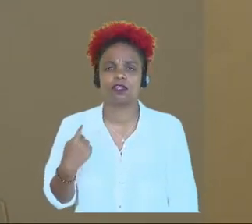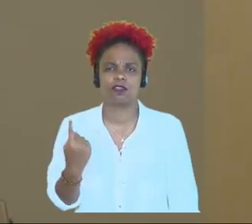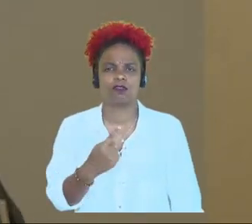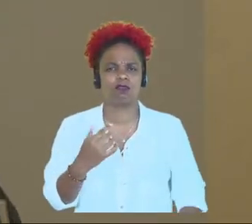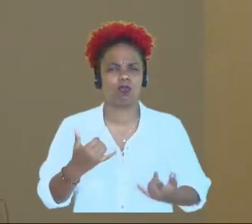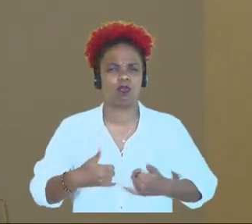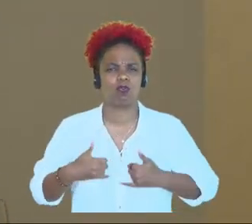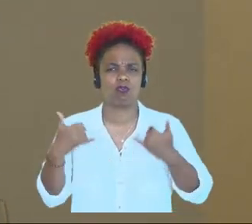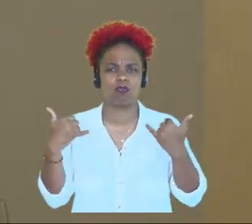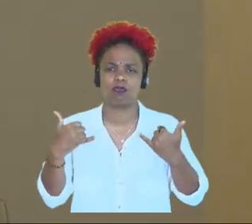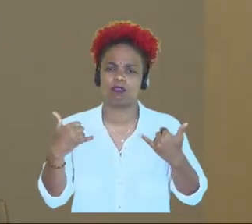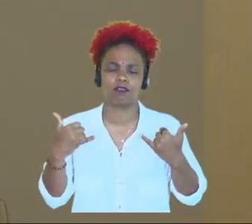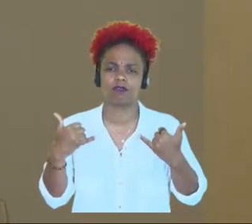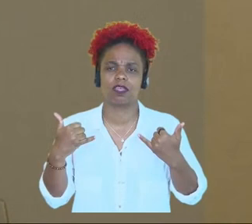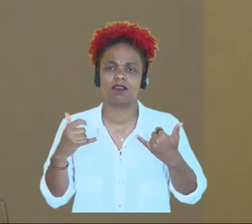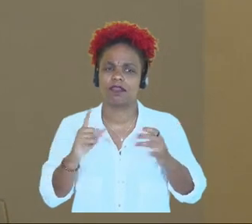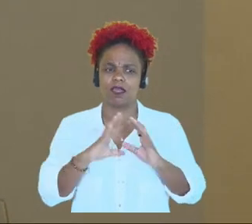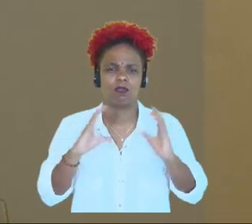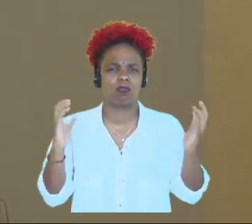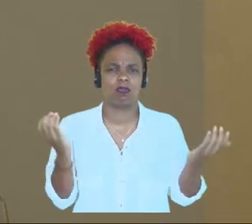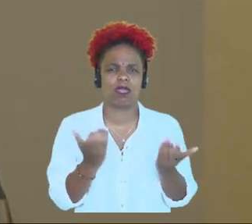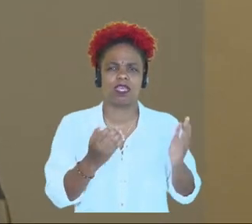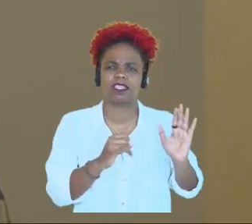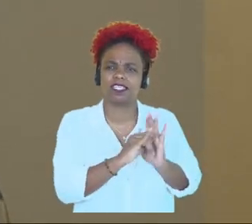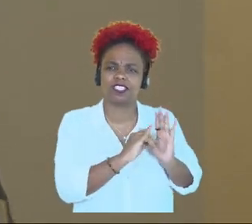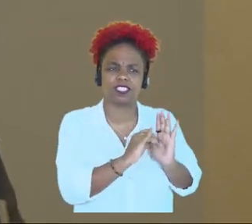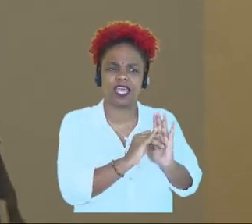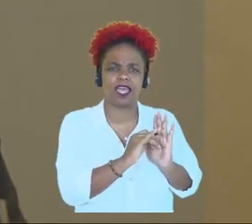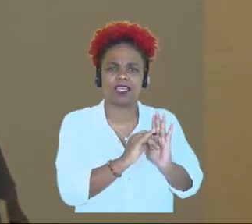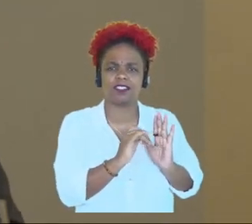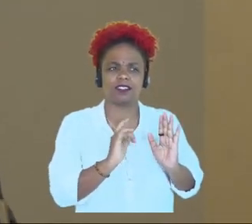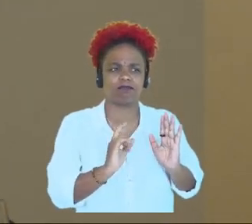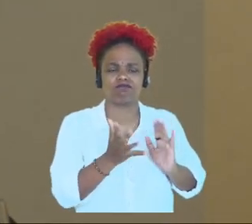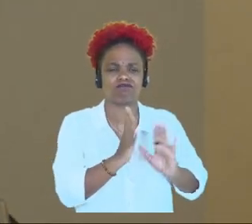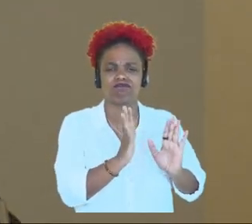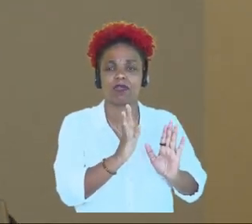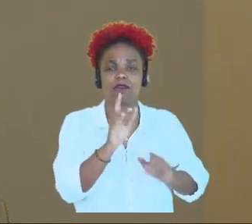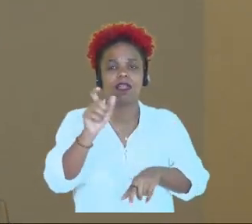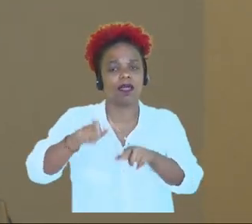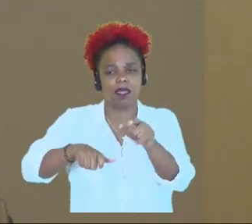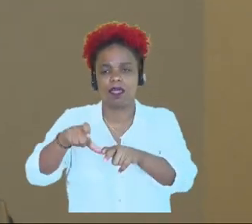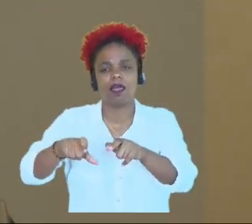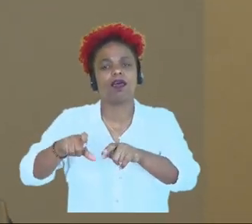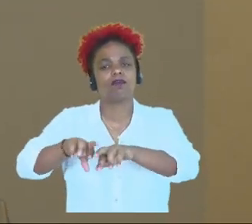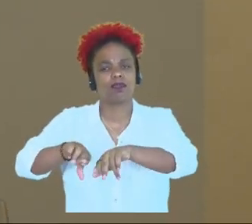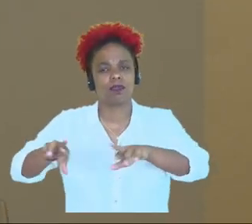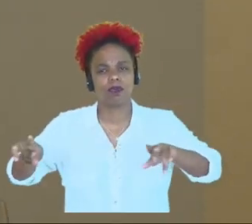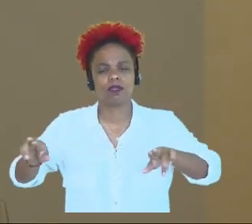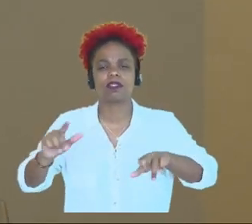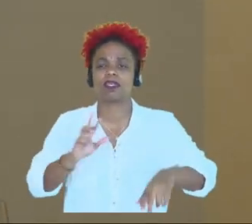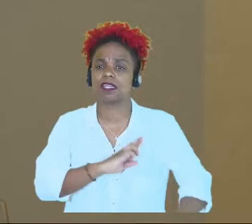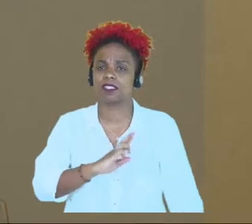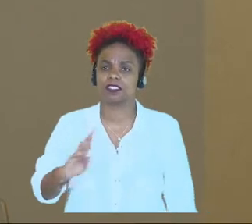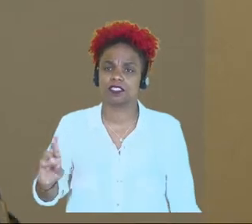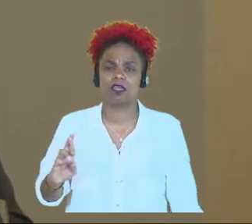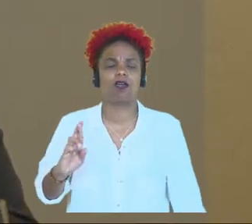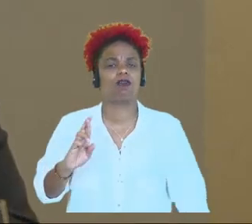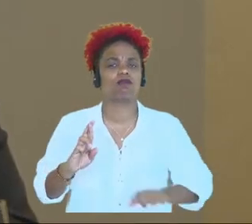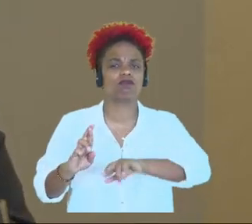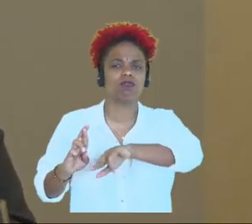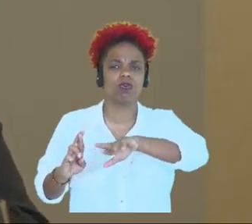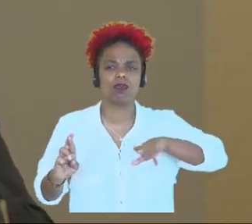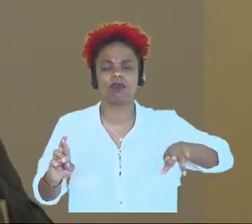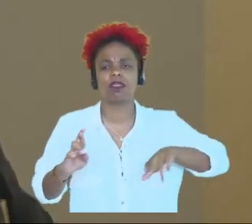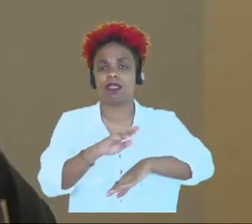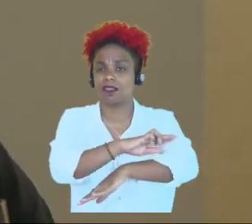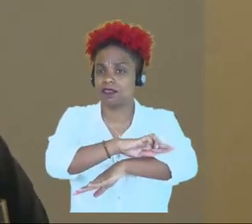essencializar nenhuma identidade coletiva, mas o Brasil sempre se orgulhou de ser um país plural, de ser um país sincrético, de ser um país